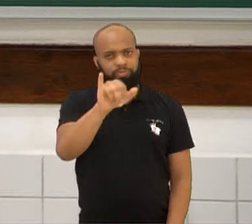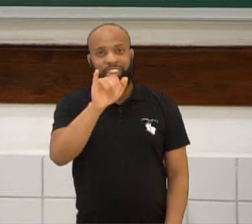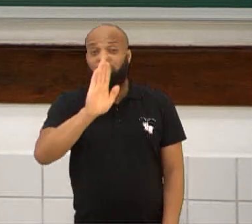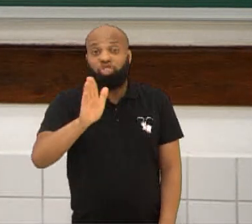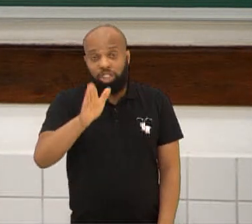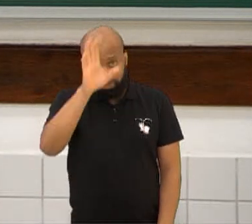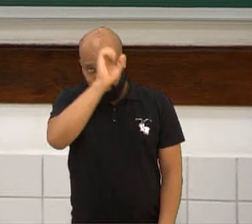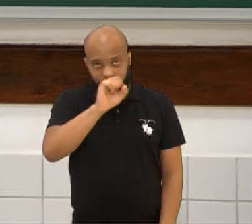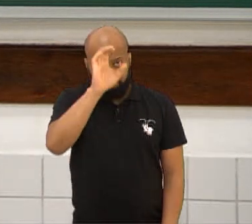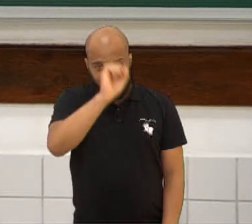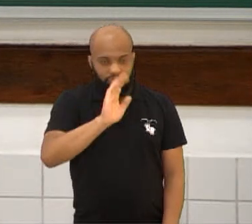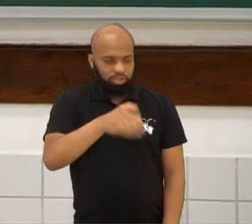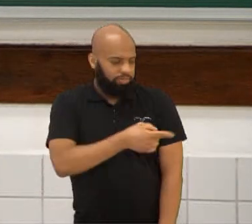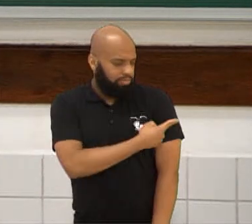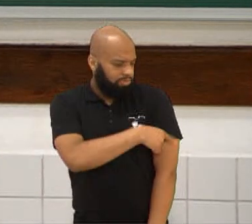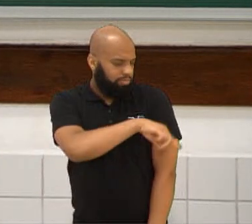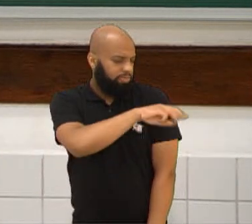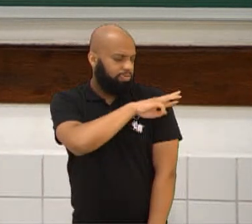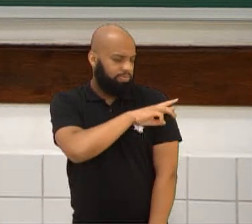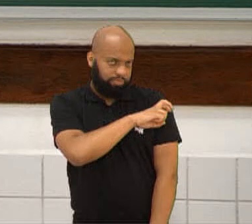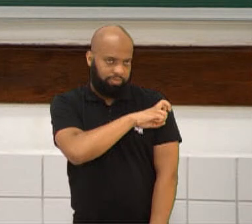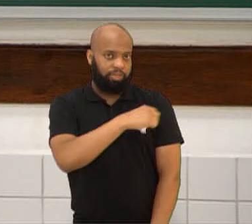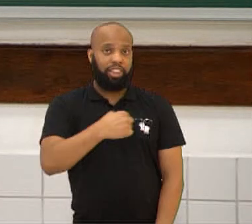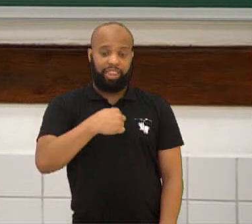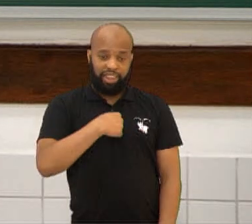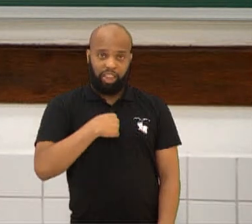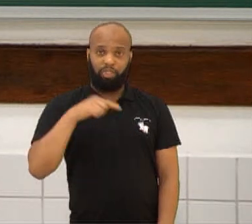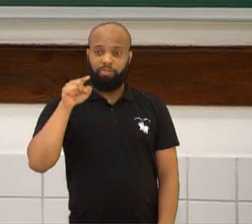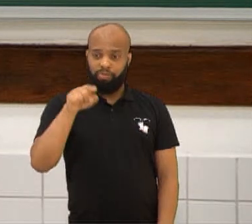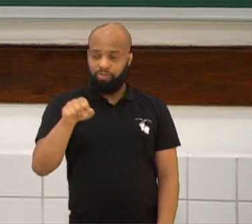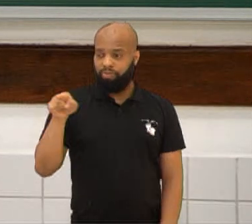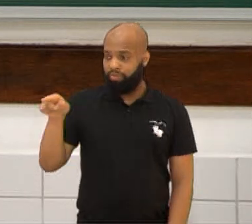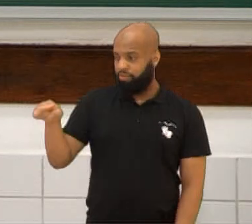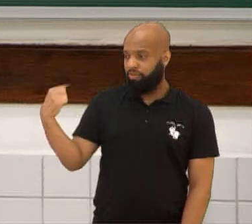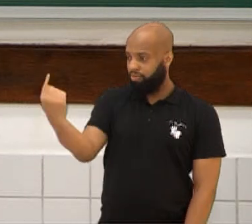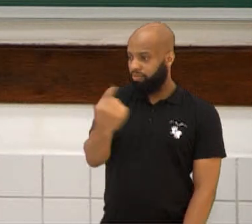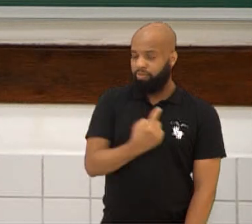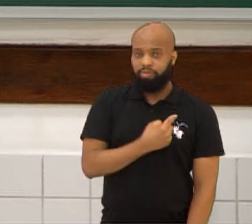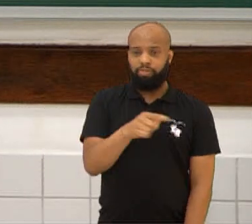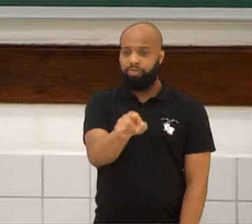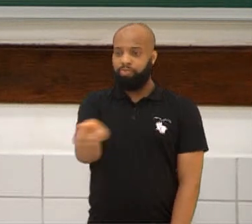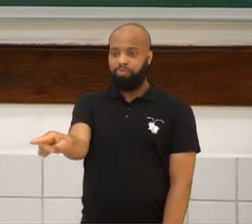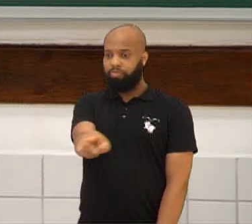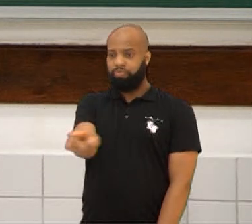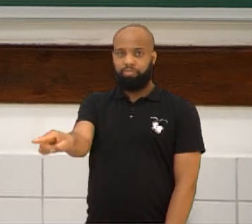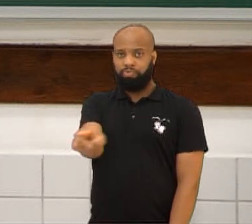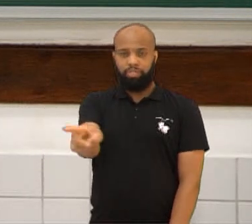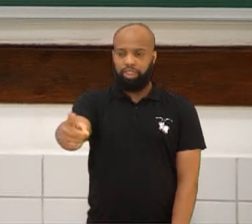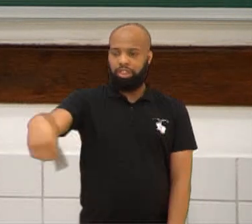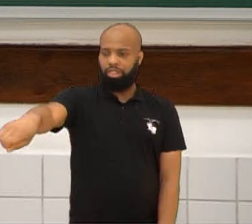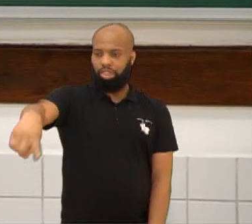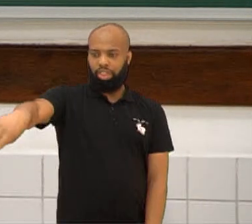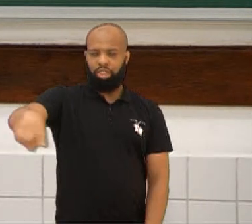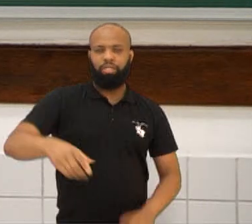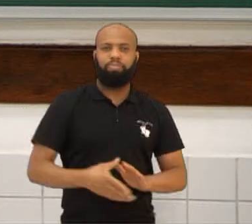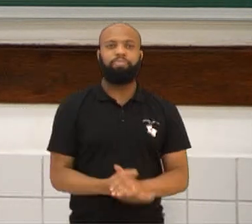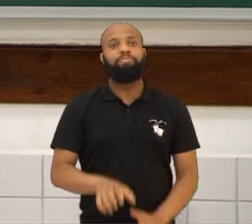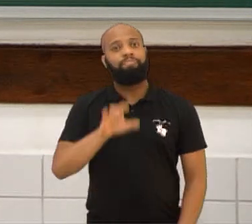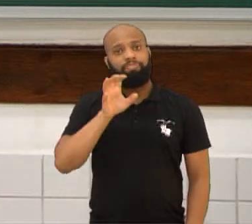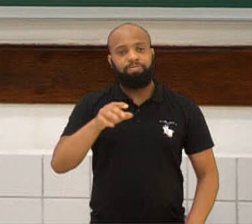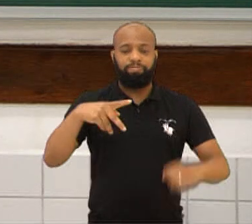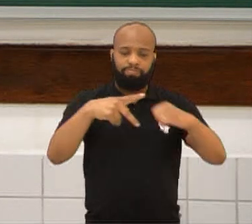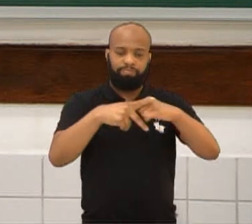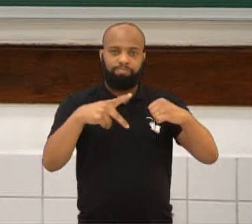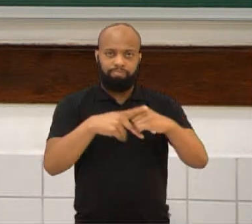desde pequenininho, lá na primeira série. Eu, tu, ele, nós, vós, eles e elas. Esses são os